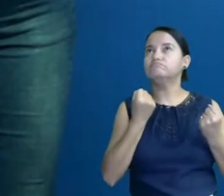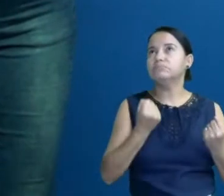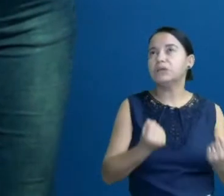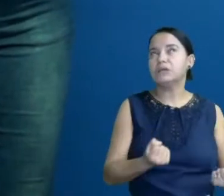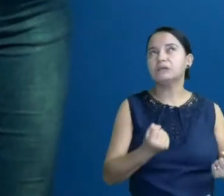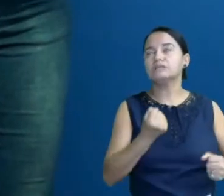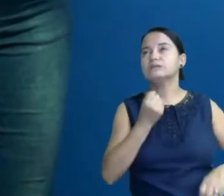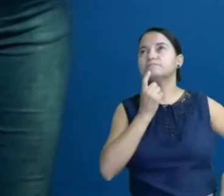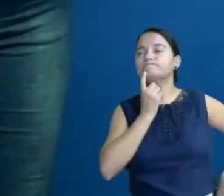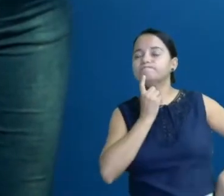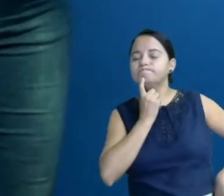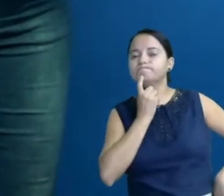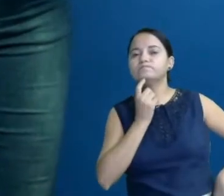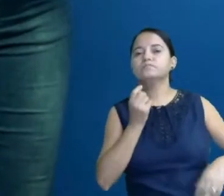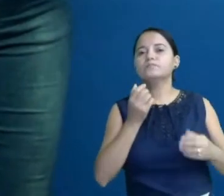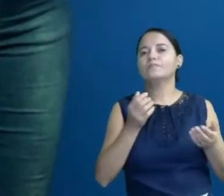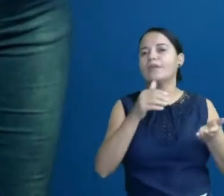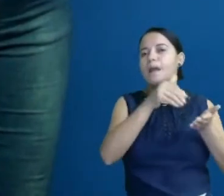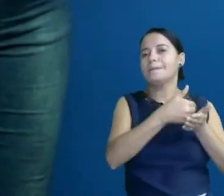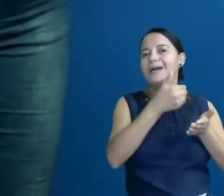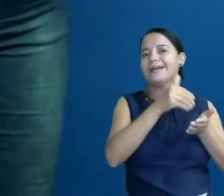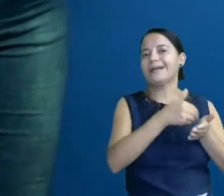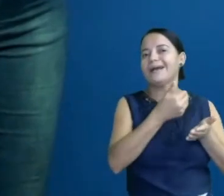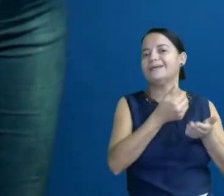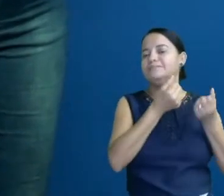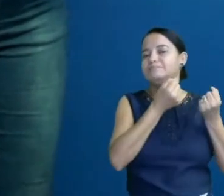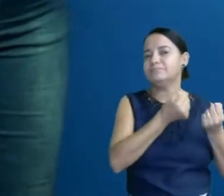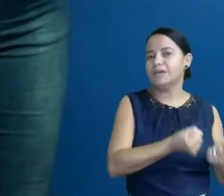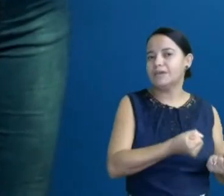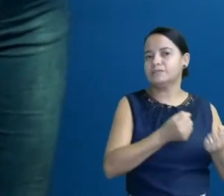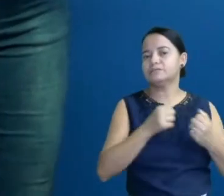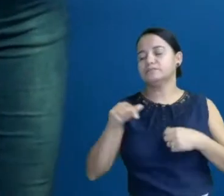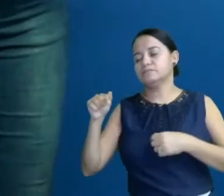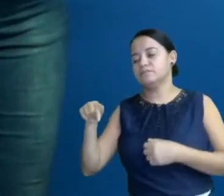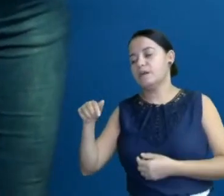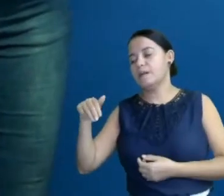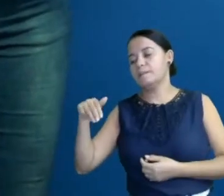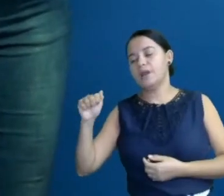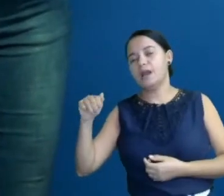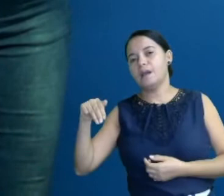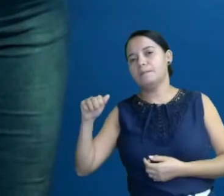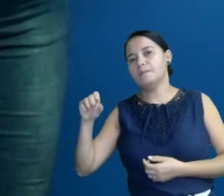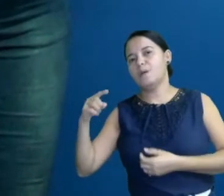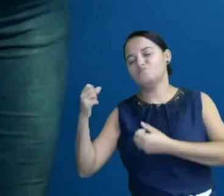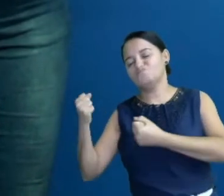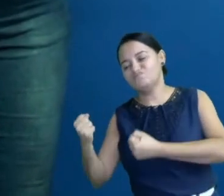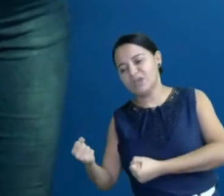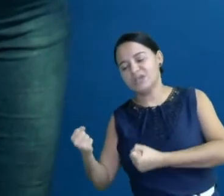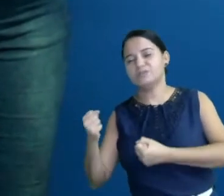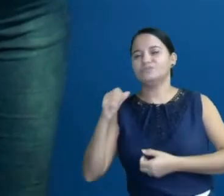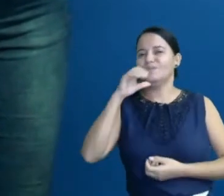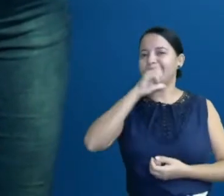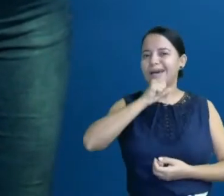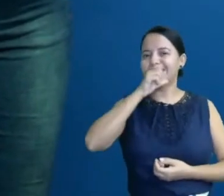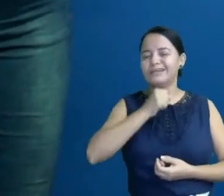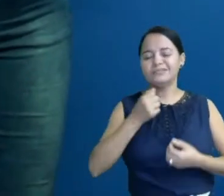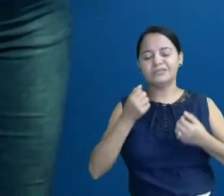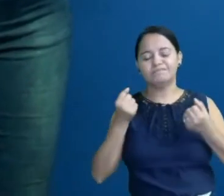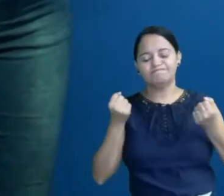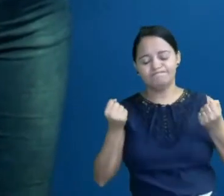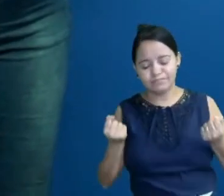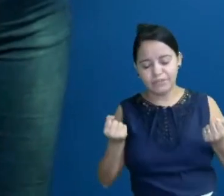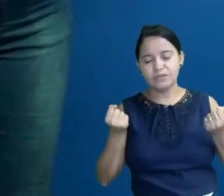possibilidades desse abacate de peso desse abacate do abacate do mamão da laranja para que a gente possa ter esse